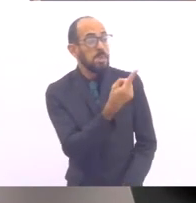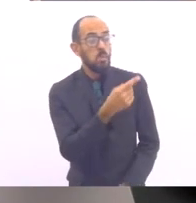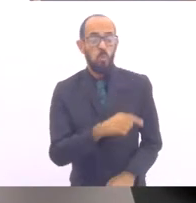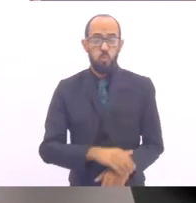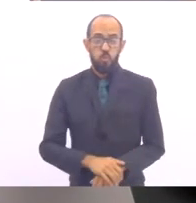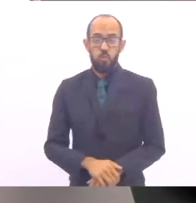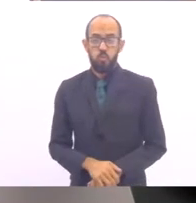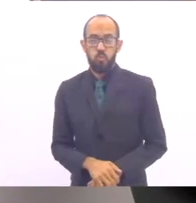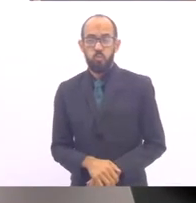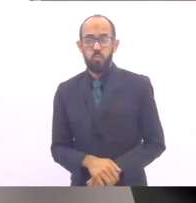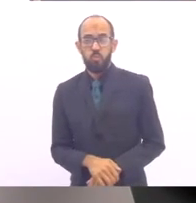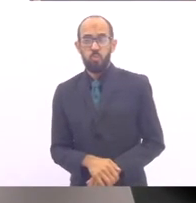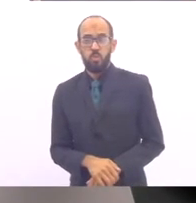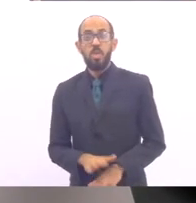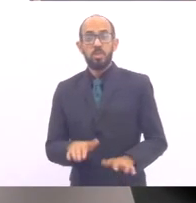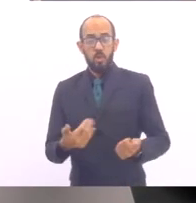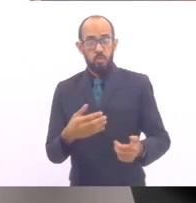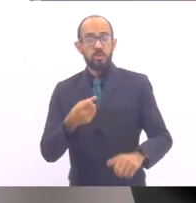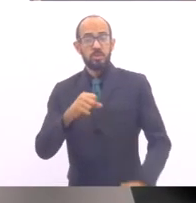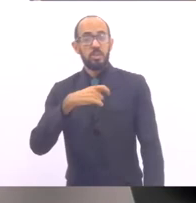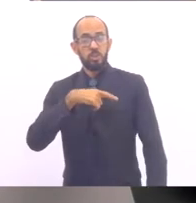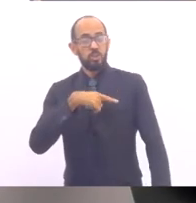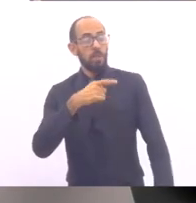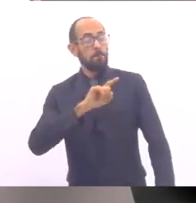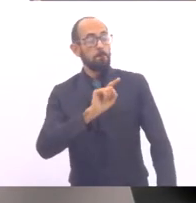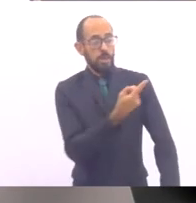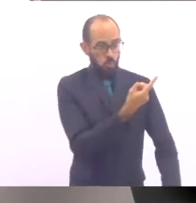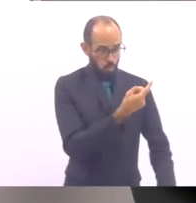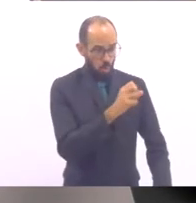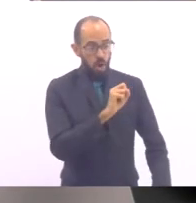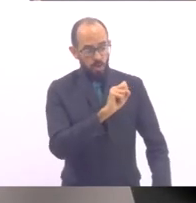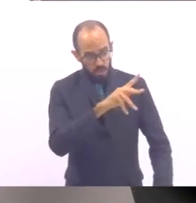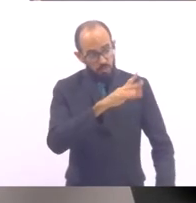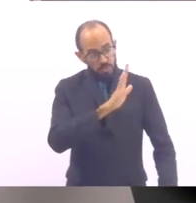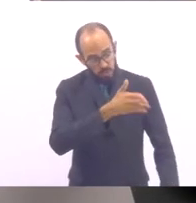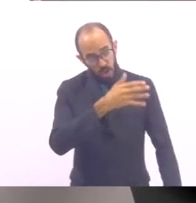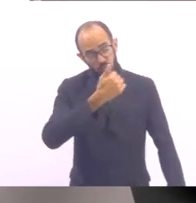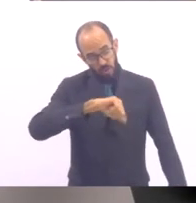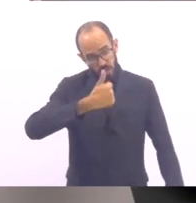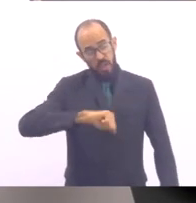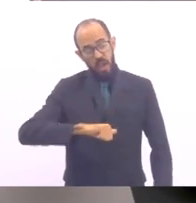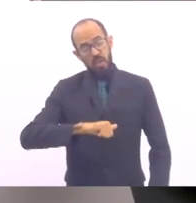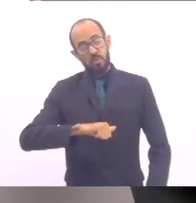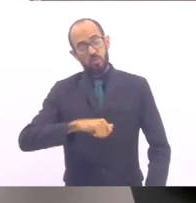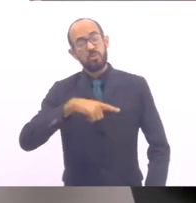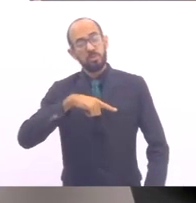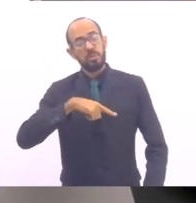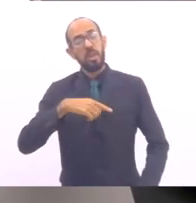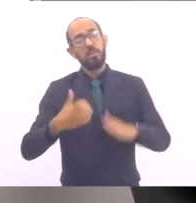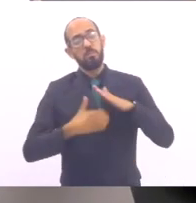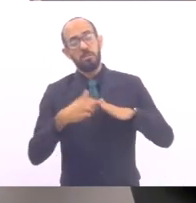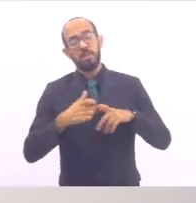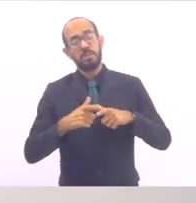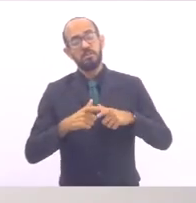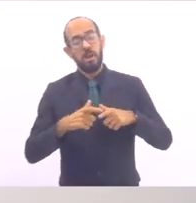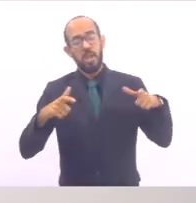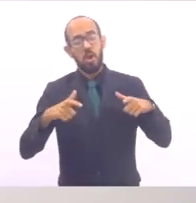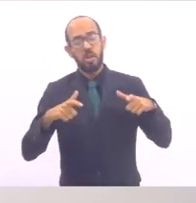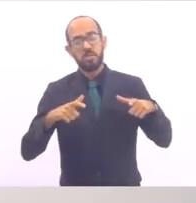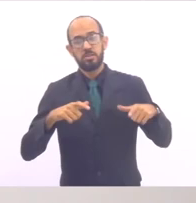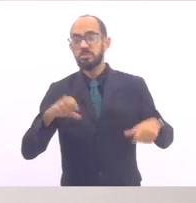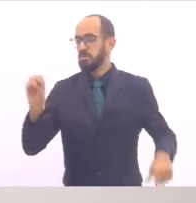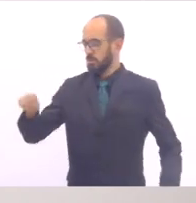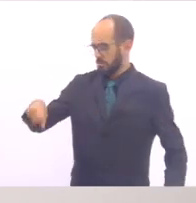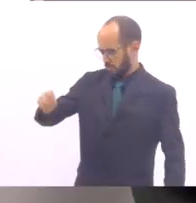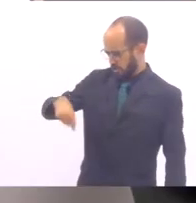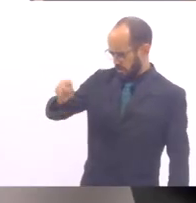informam. Sim. E dessas 1.000, vocês analisaram, tem algumas que são realmente as grandes entre essas 1.000? Sim, deve tem quantas?